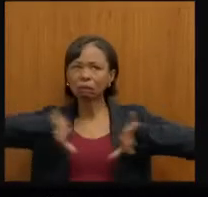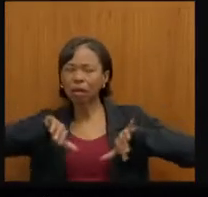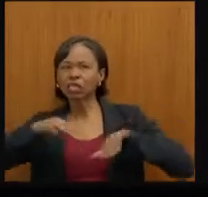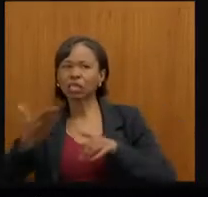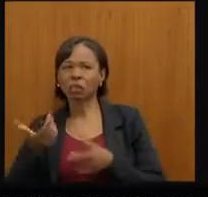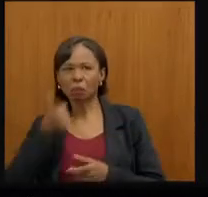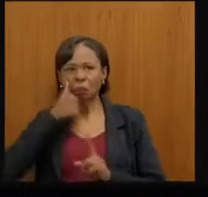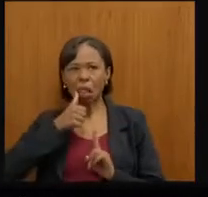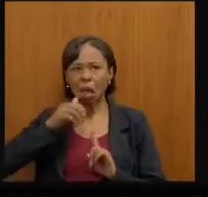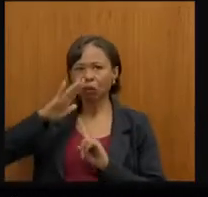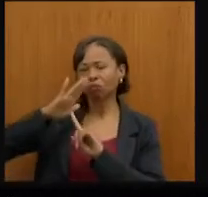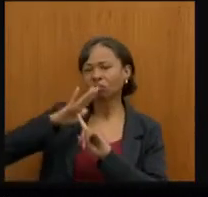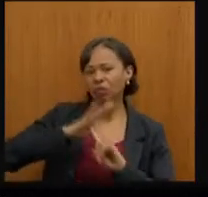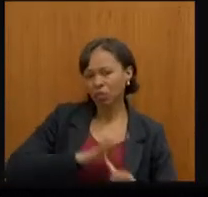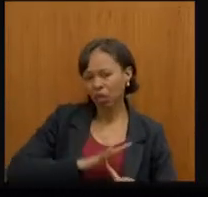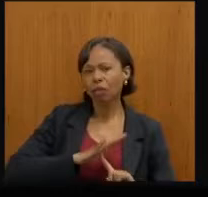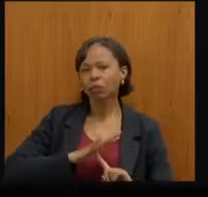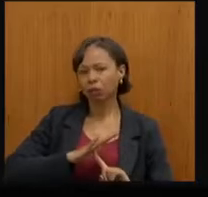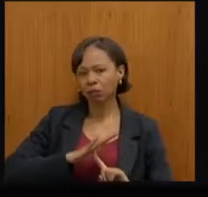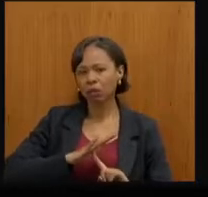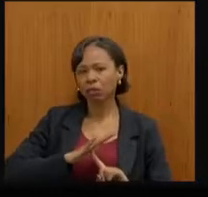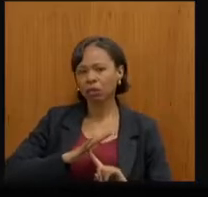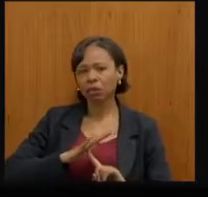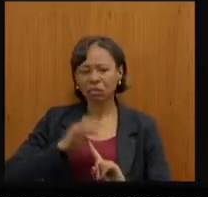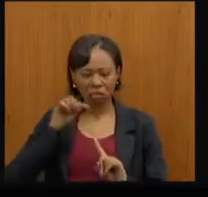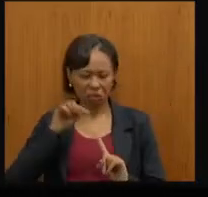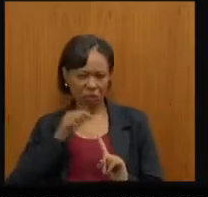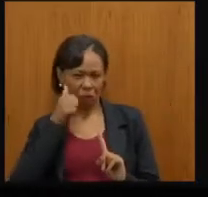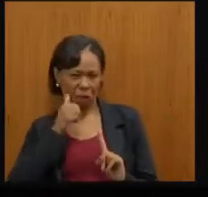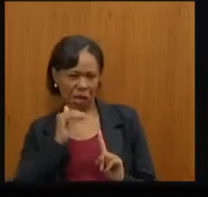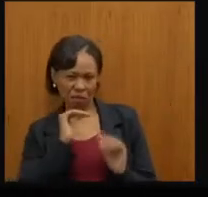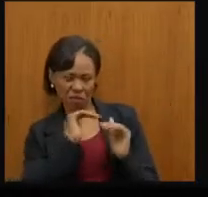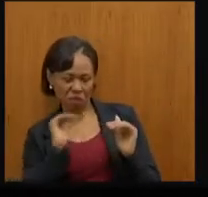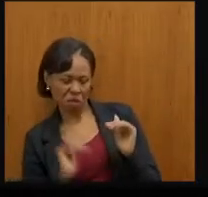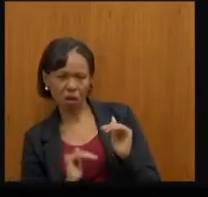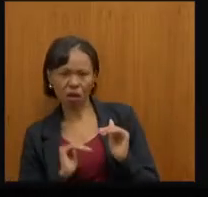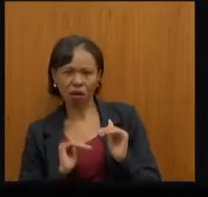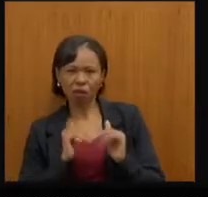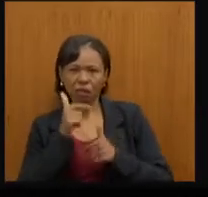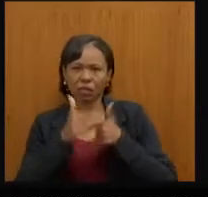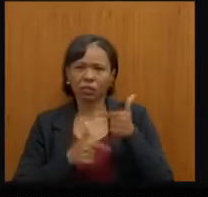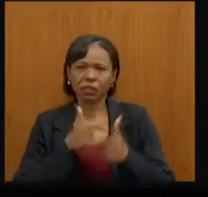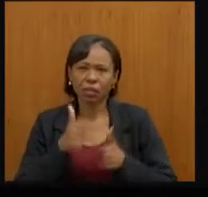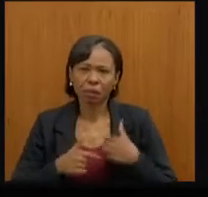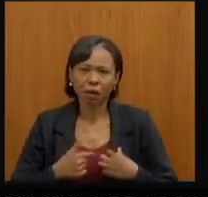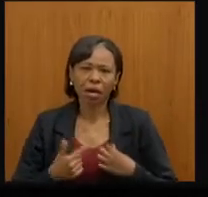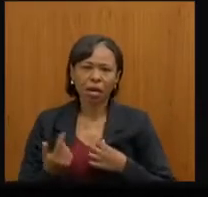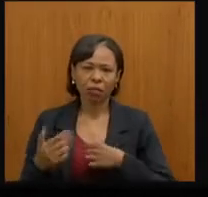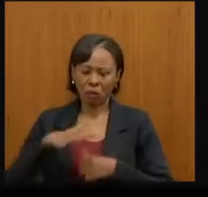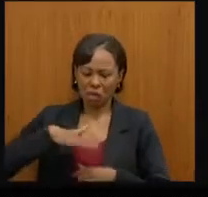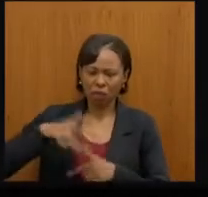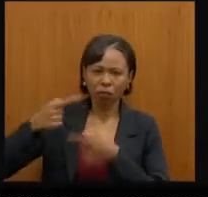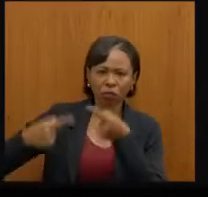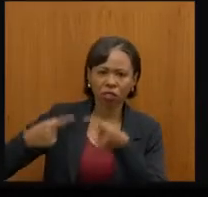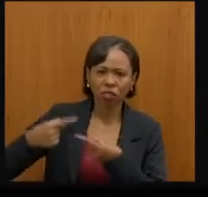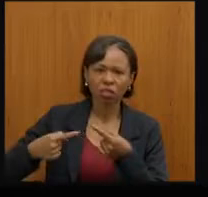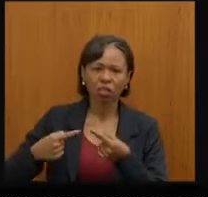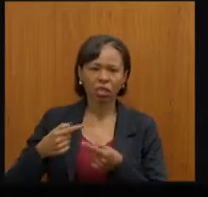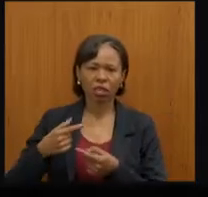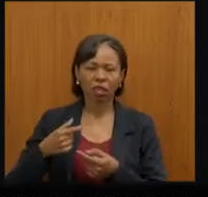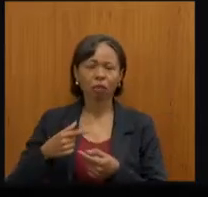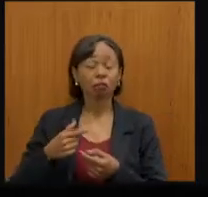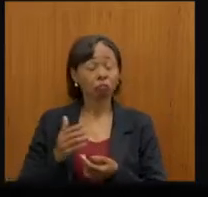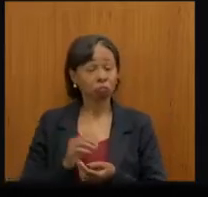de jogada vista como interior no trabalho na na política né